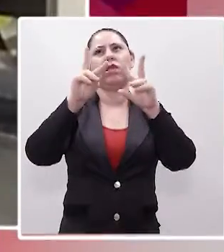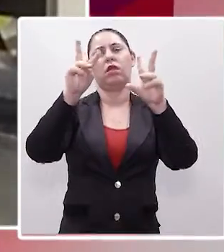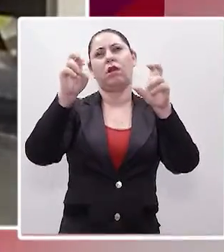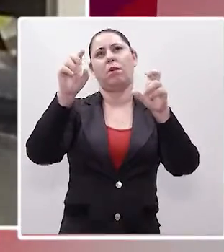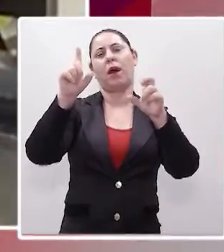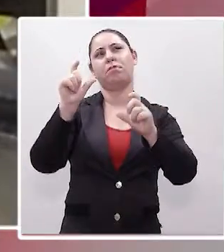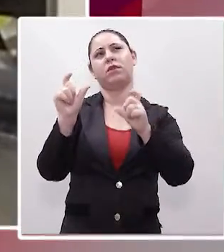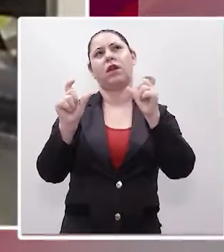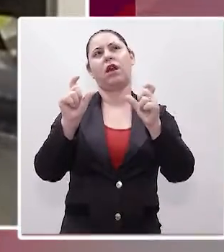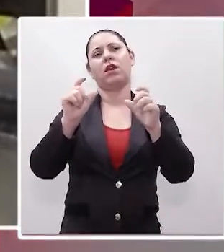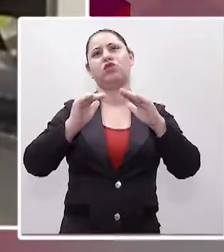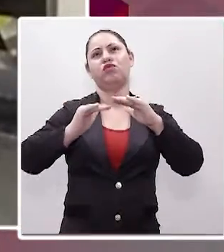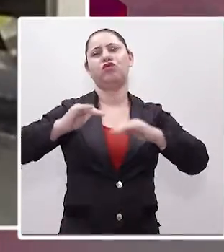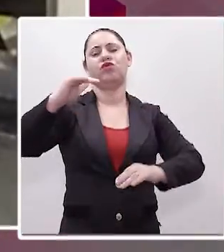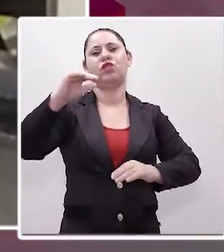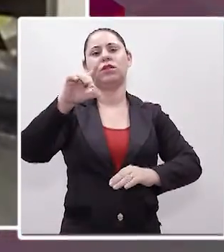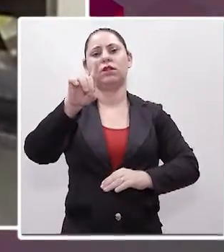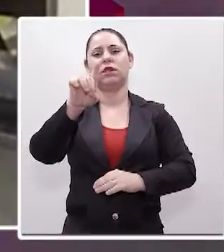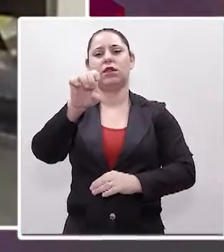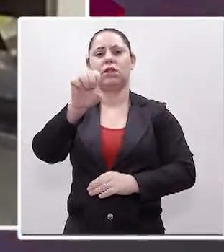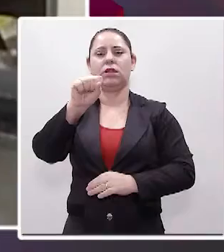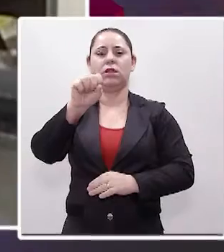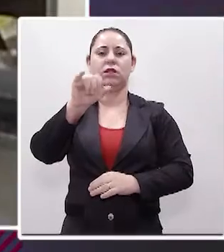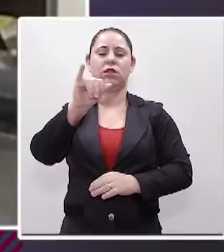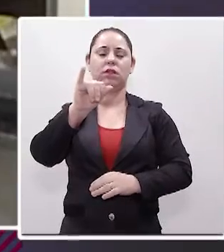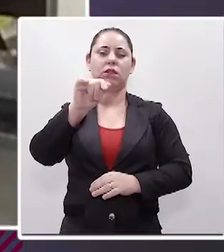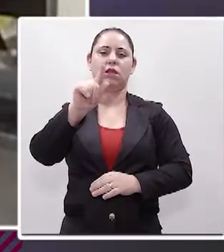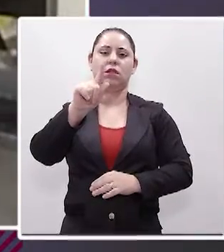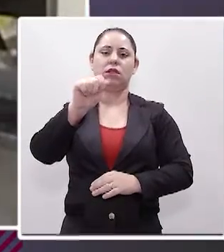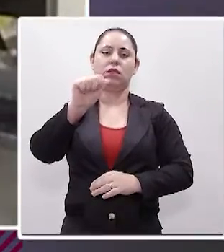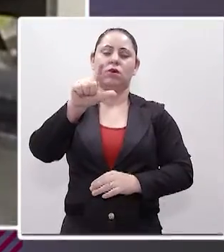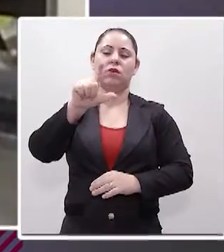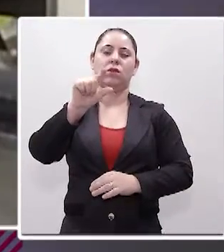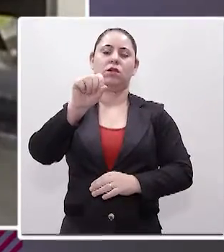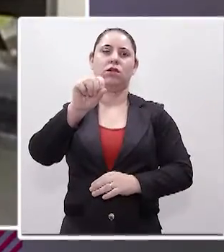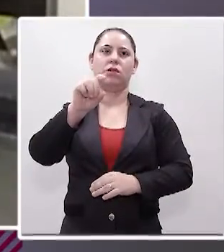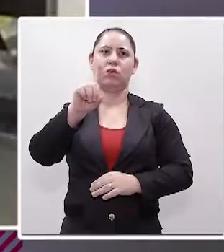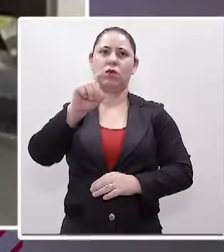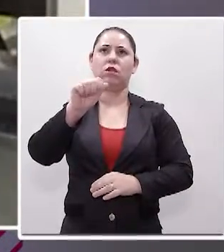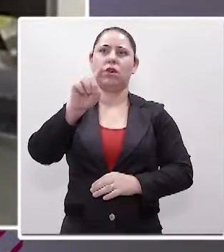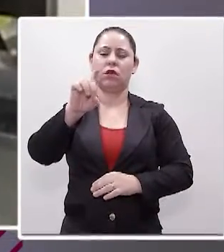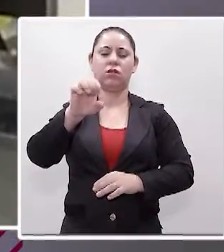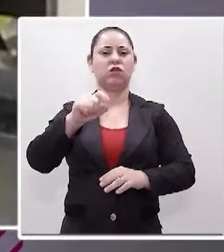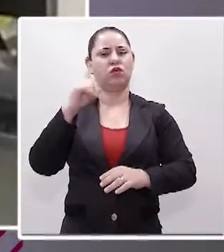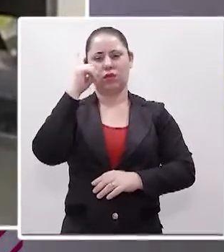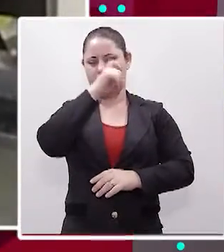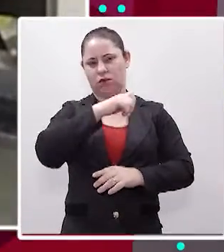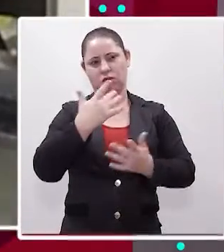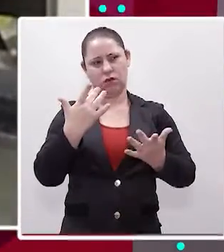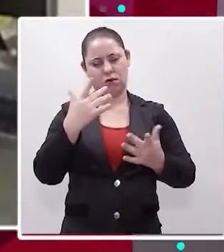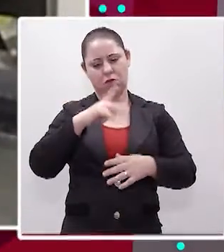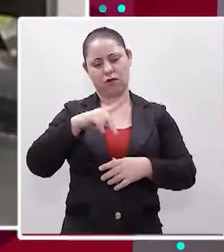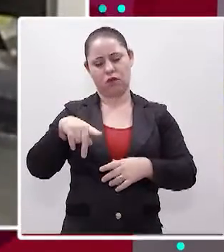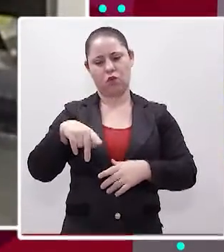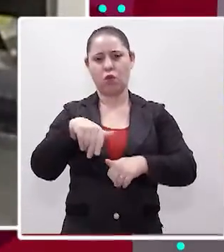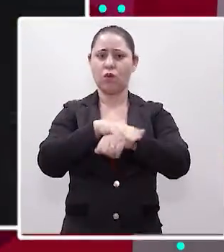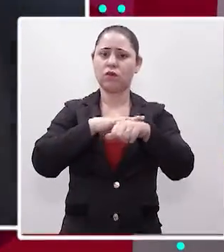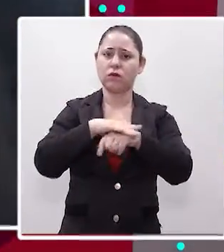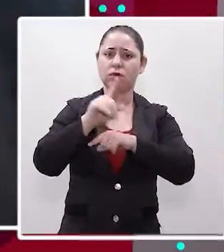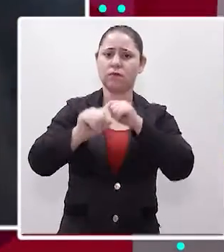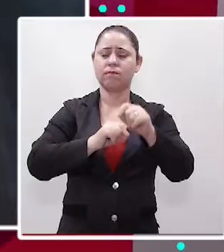não sei se o termo é desigualdade, mas talvez uma dificuldade agora do lado dos professores, né? Eu lembro que nós